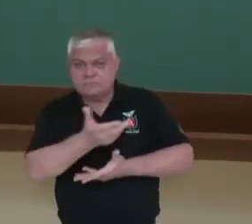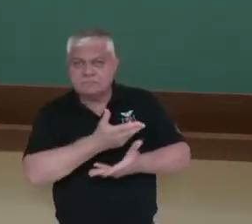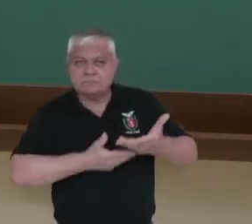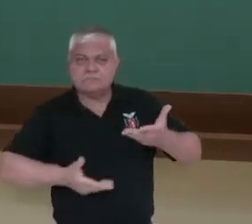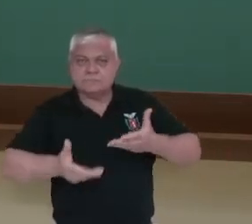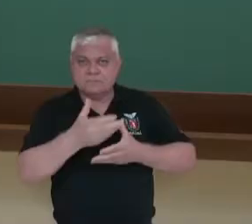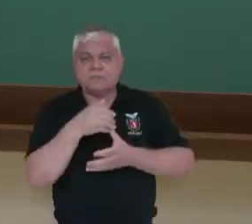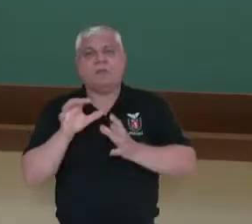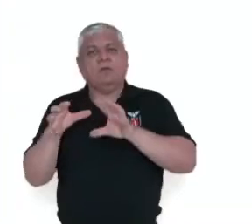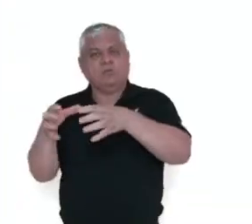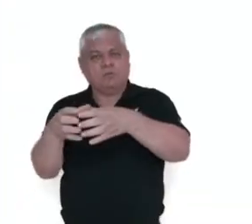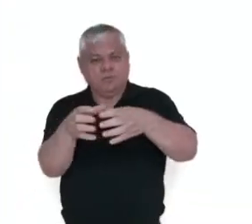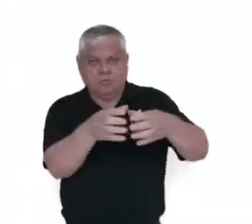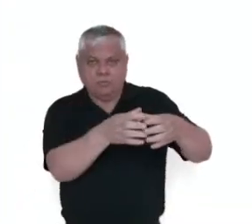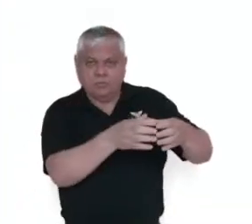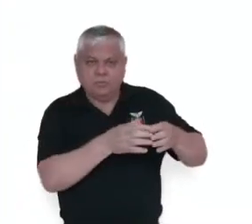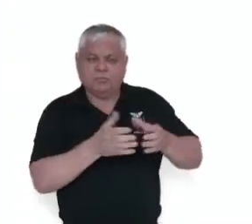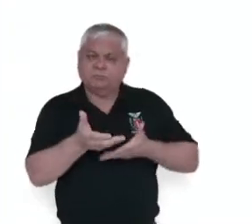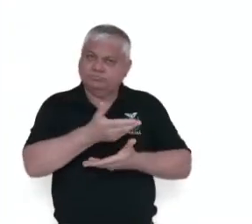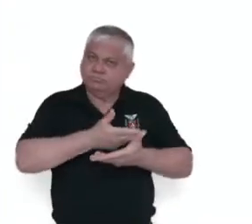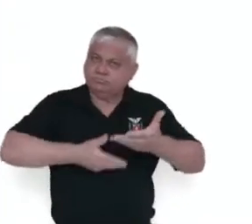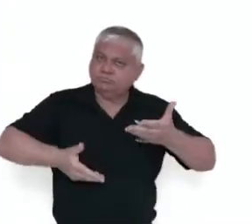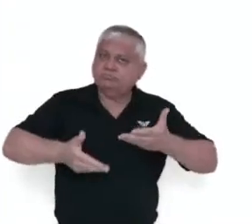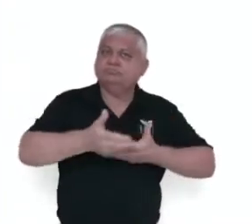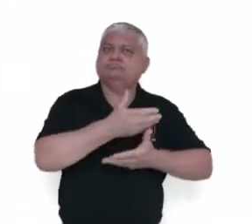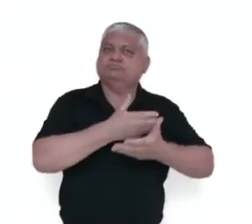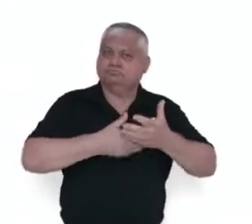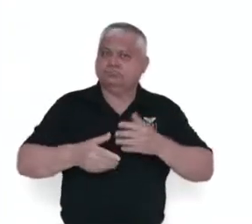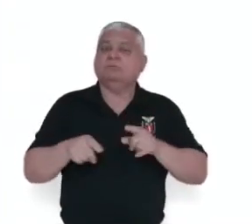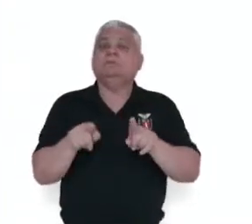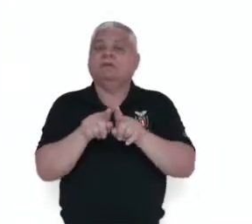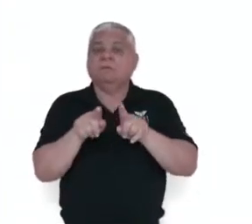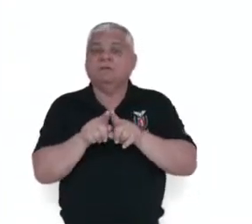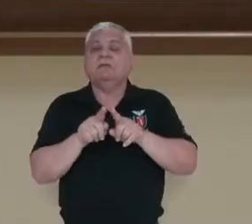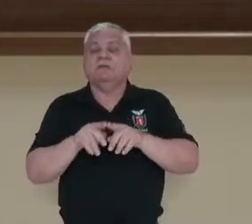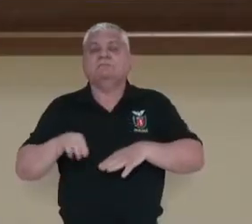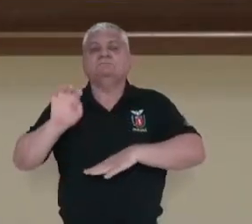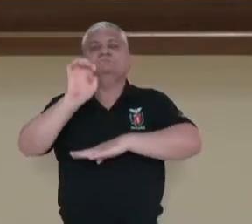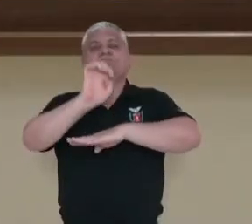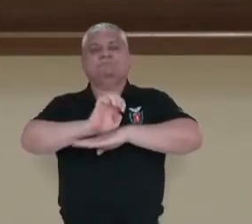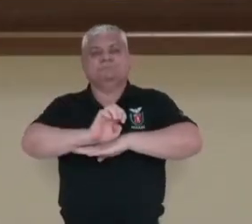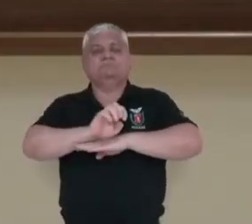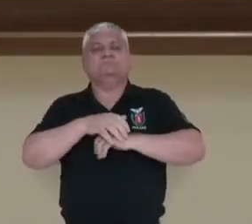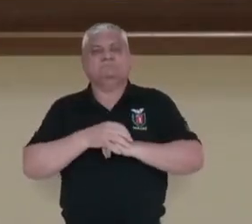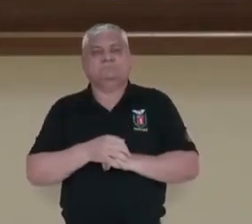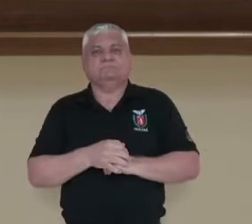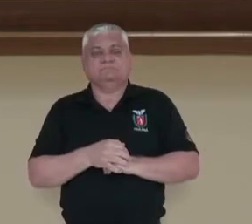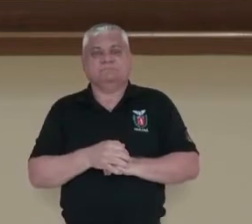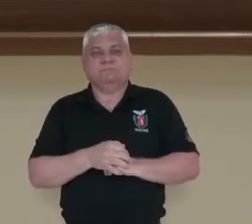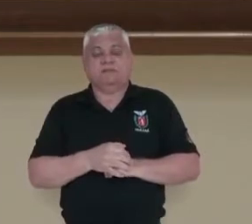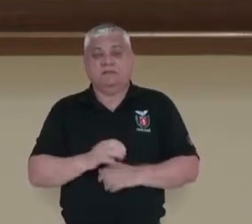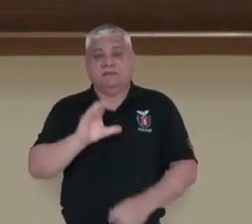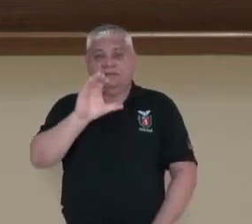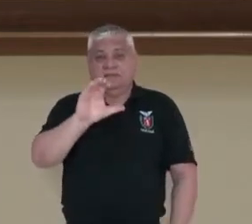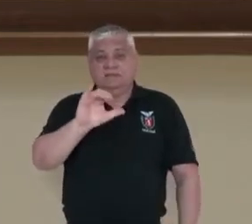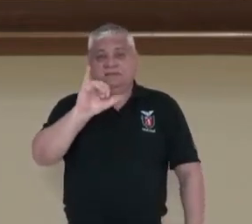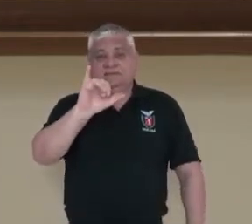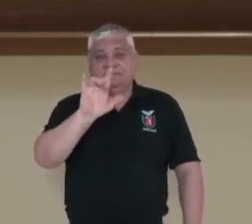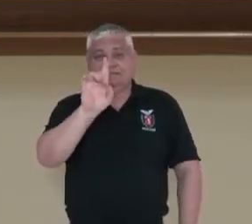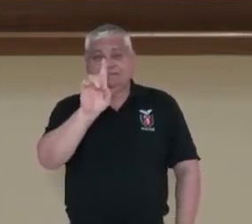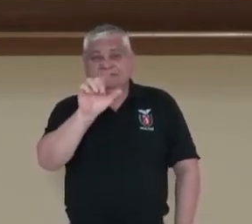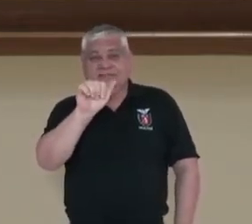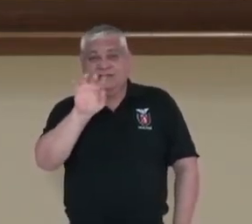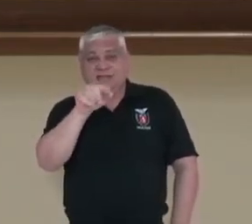dos grupos e coletivos com o Estado. Ou seja, ser cidadão é aquele sujeito que